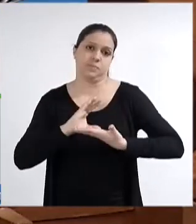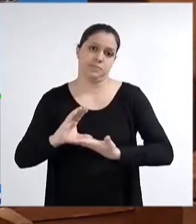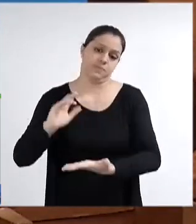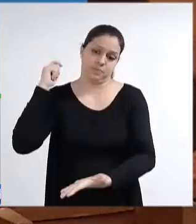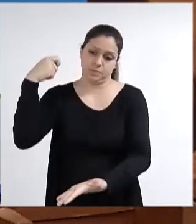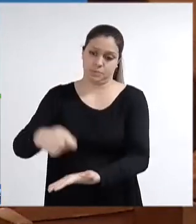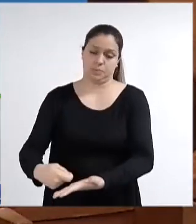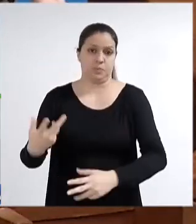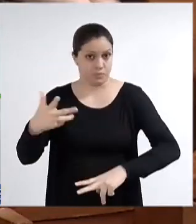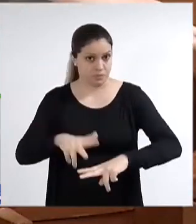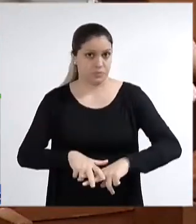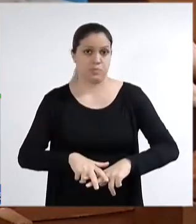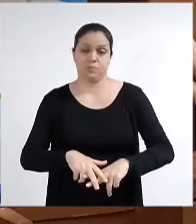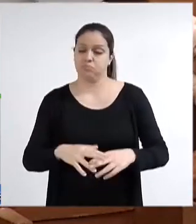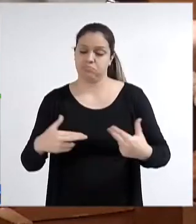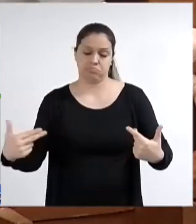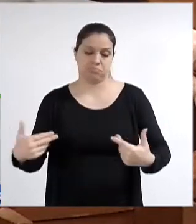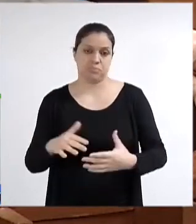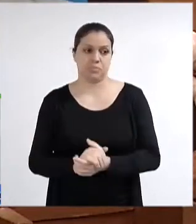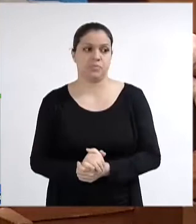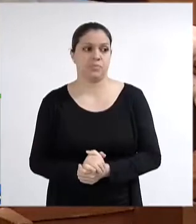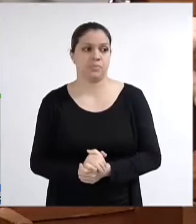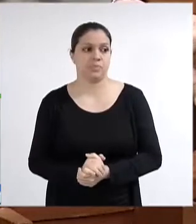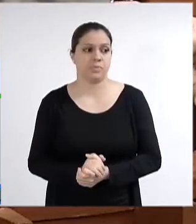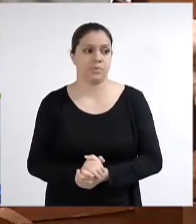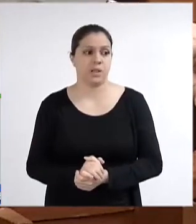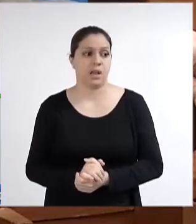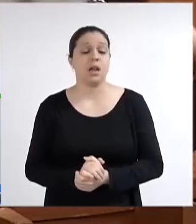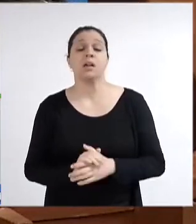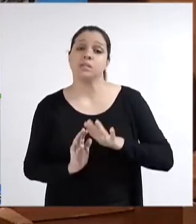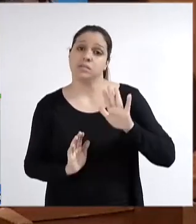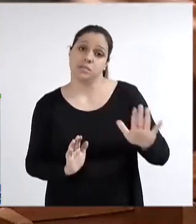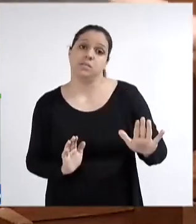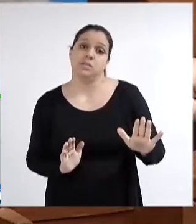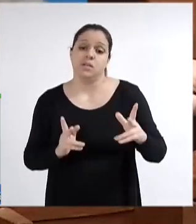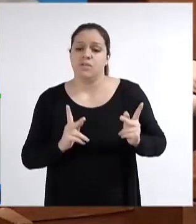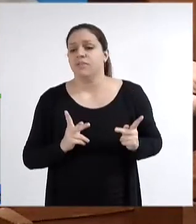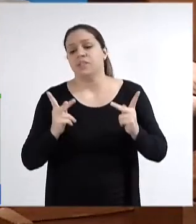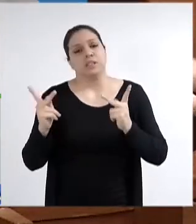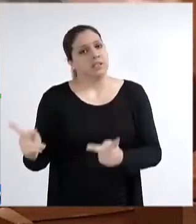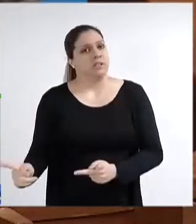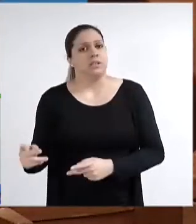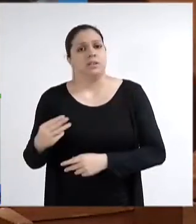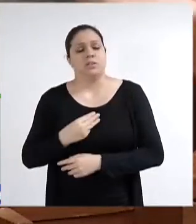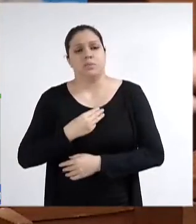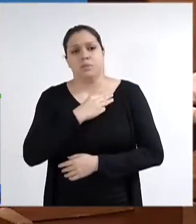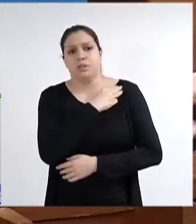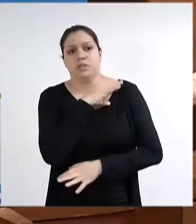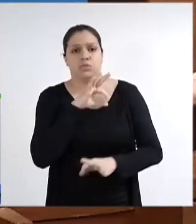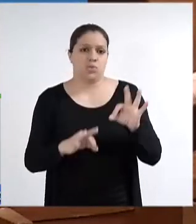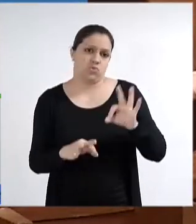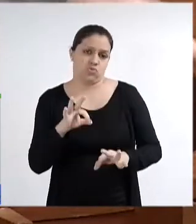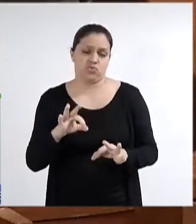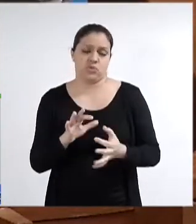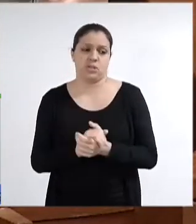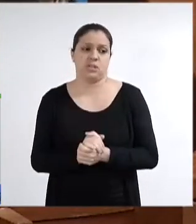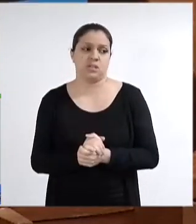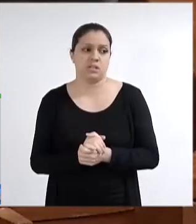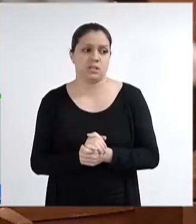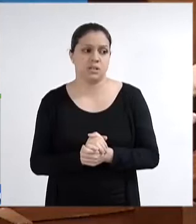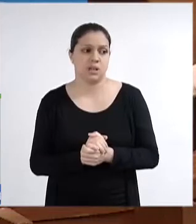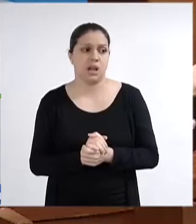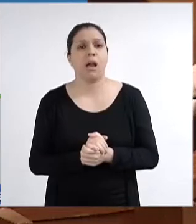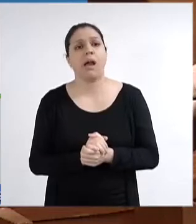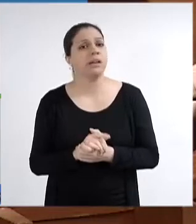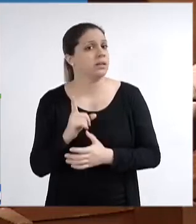preços. Em relação à parte da visita do ministro da Justiça, esse assunto foi abordado aqui, porque já não é a primeira vez que